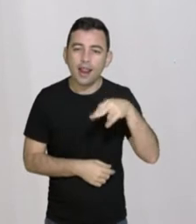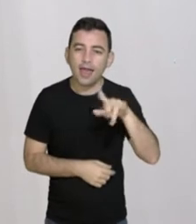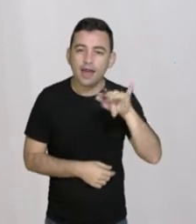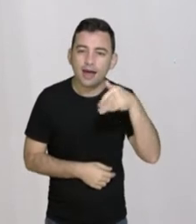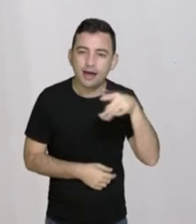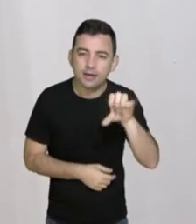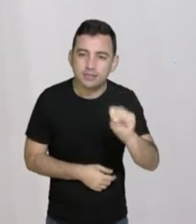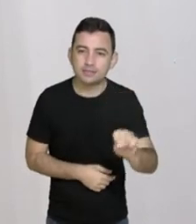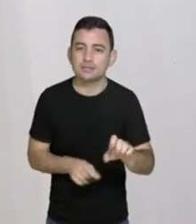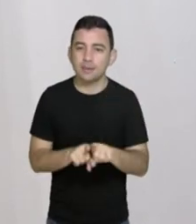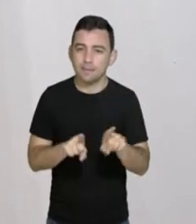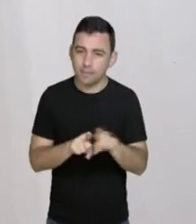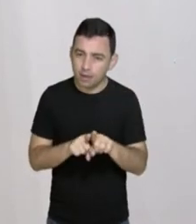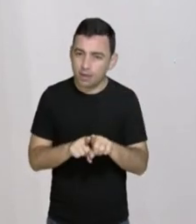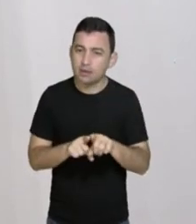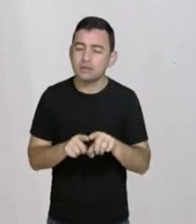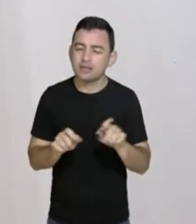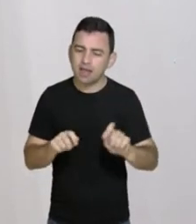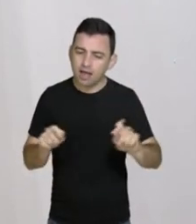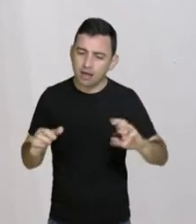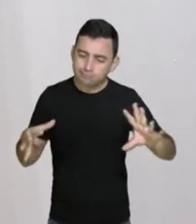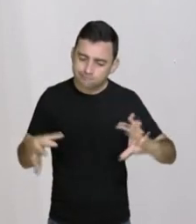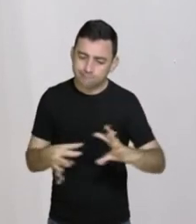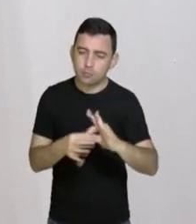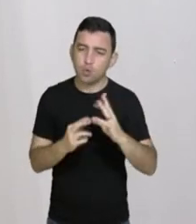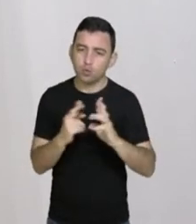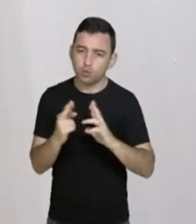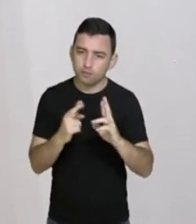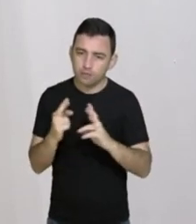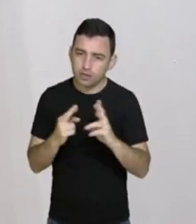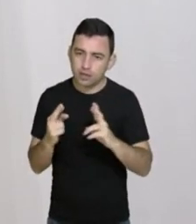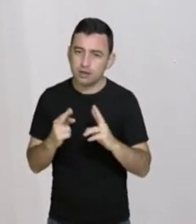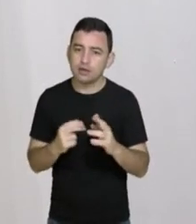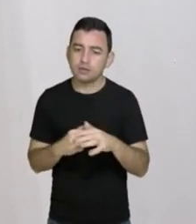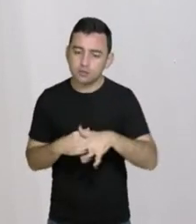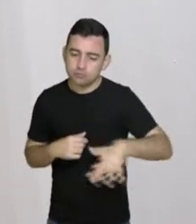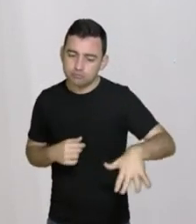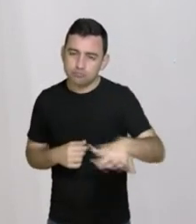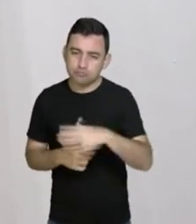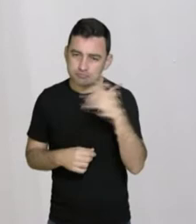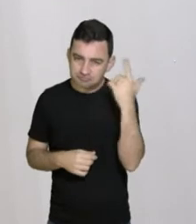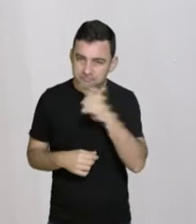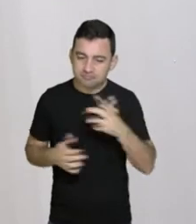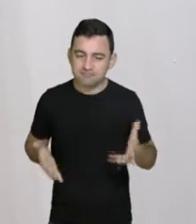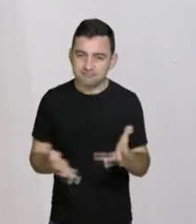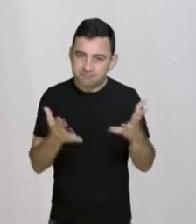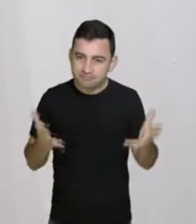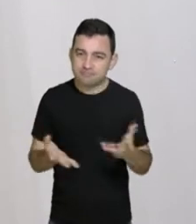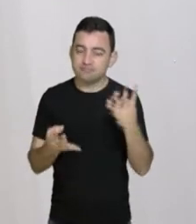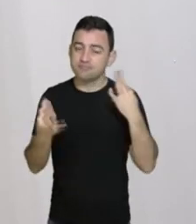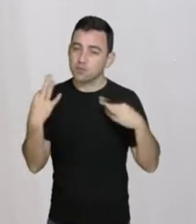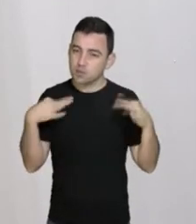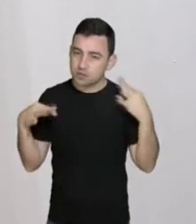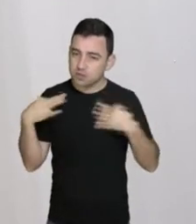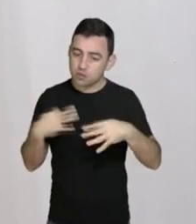possa ligar a rodovia dos imigrantes, para oportunizar dessa maneira o fomento turístico da nossa